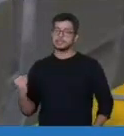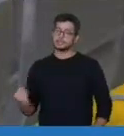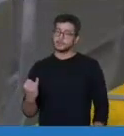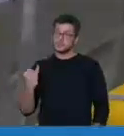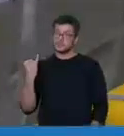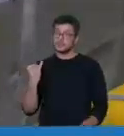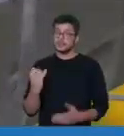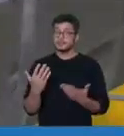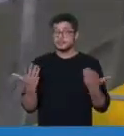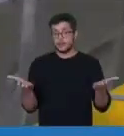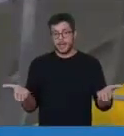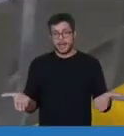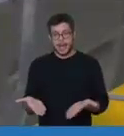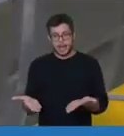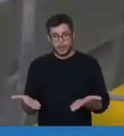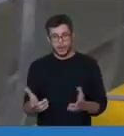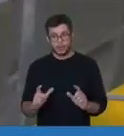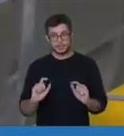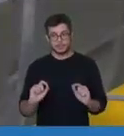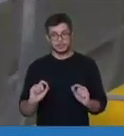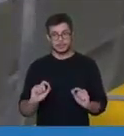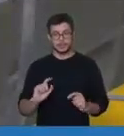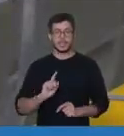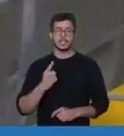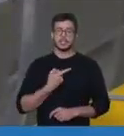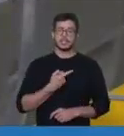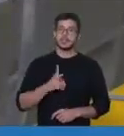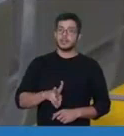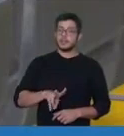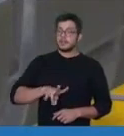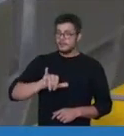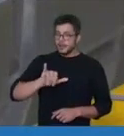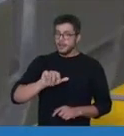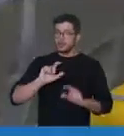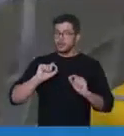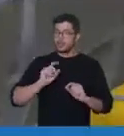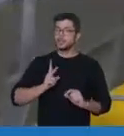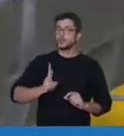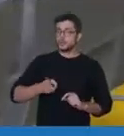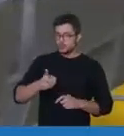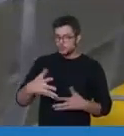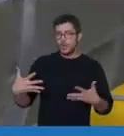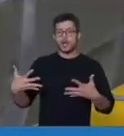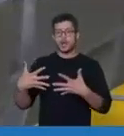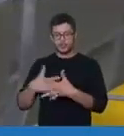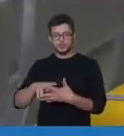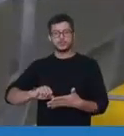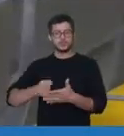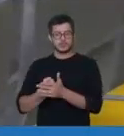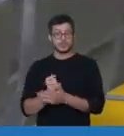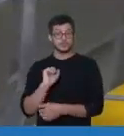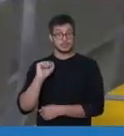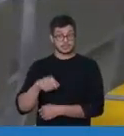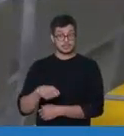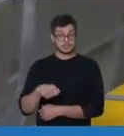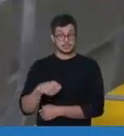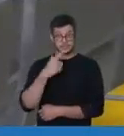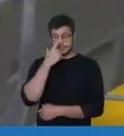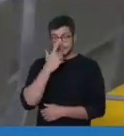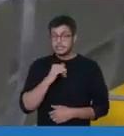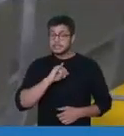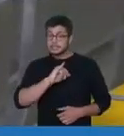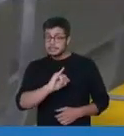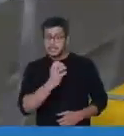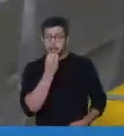assim, a convicção de que vamos adiantar. Vamos continuar com a obstrução e naquilo que for bom para o Brasil,